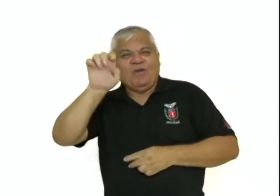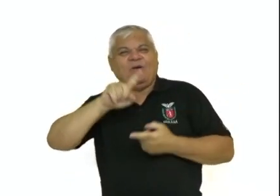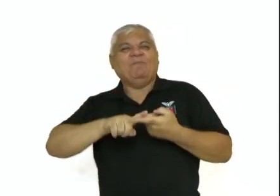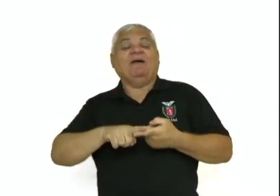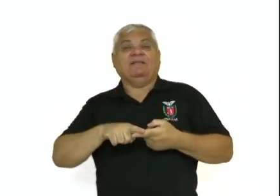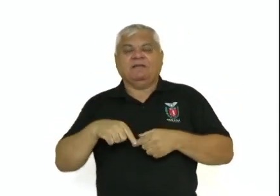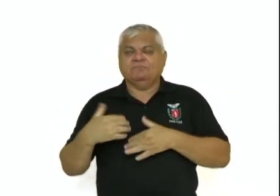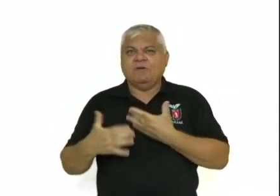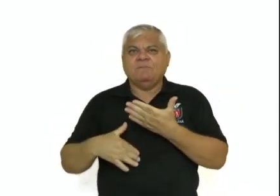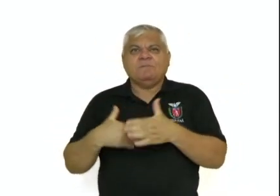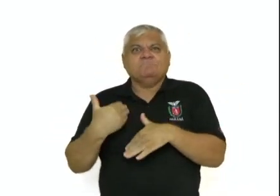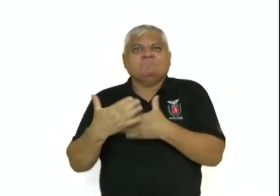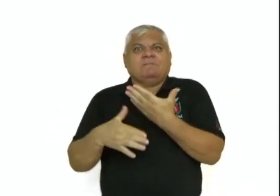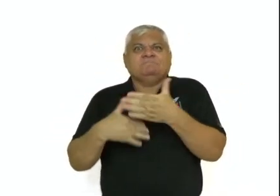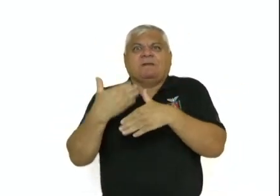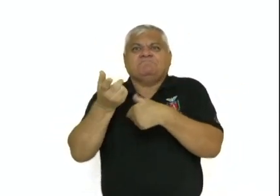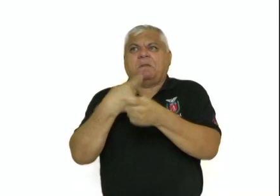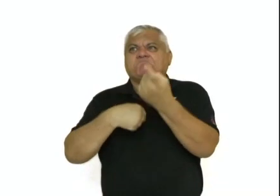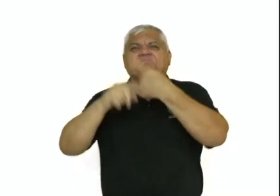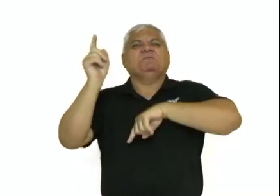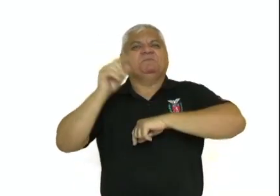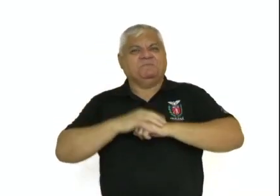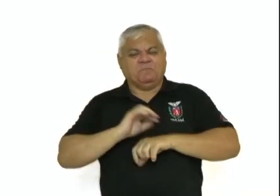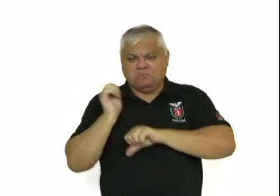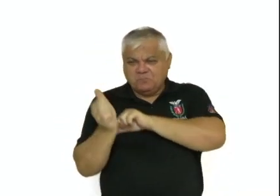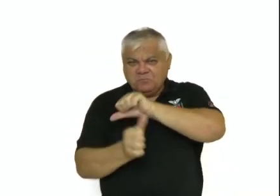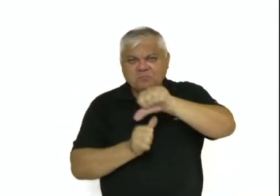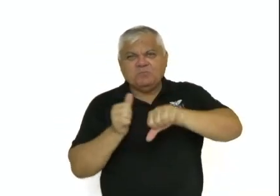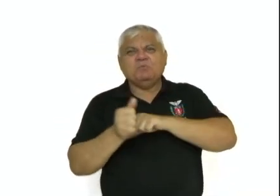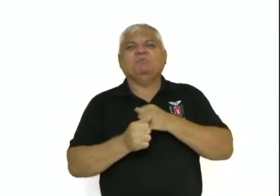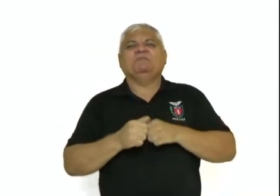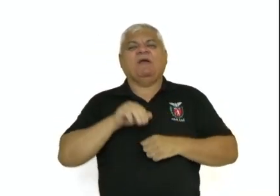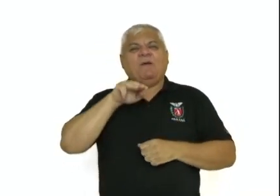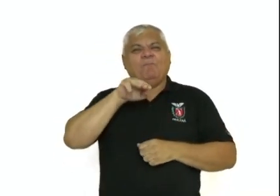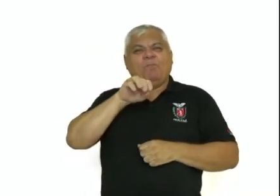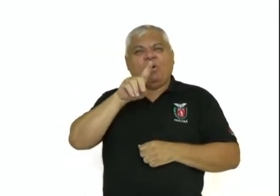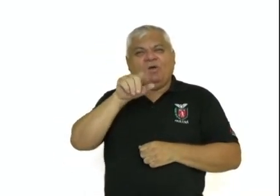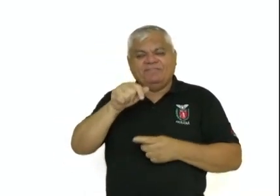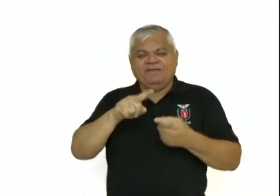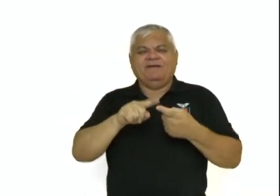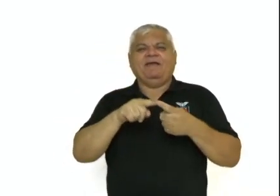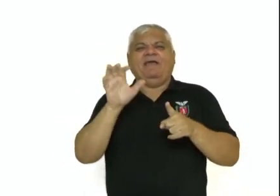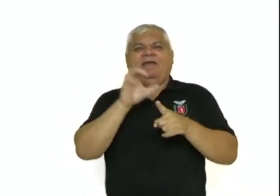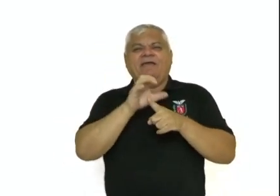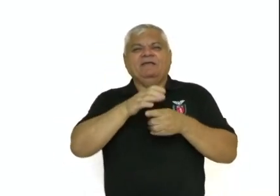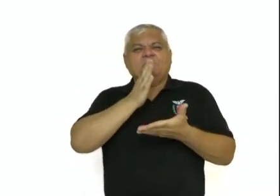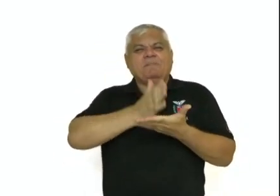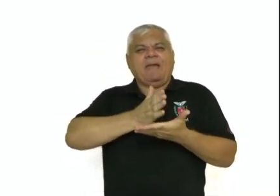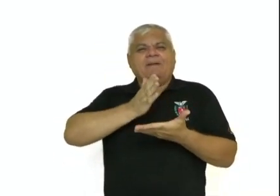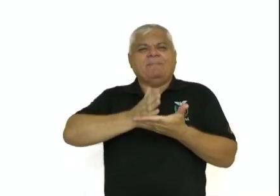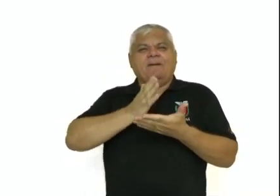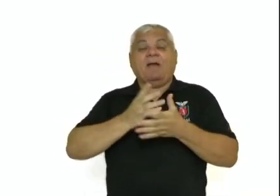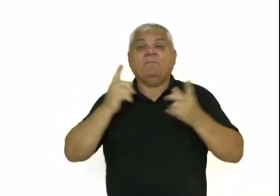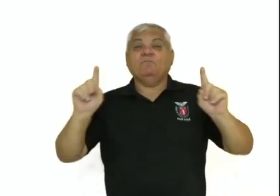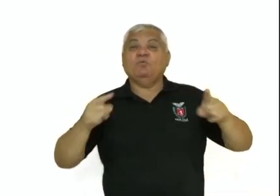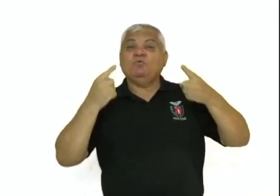cresce incessantemente, se transforma pela moda, é influenciada por ritmos e melodias de outras culturas e